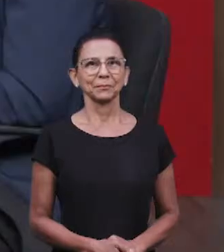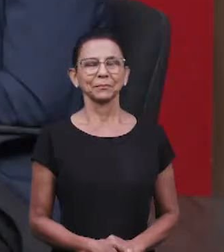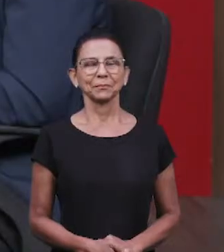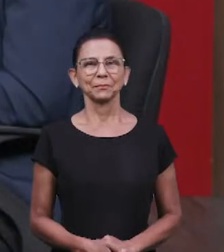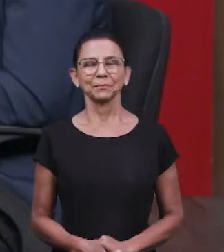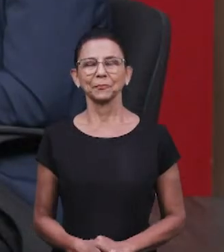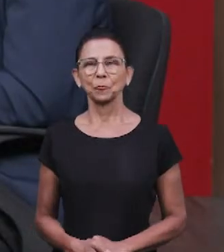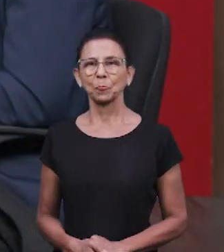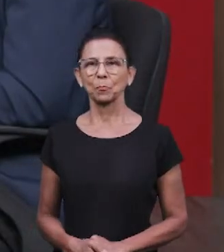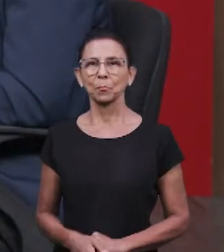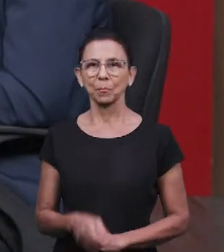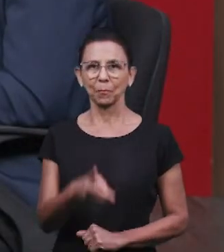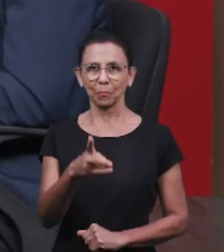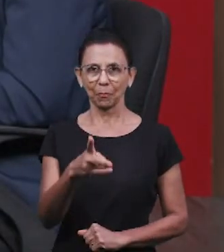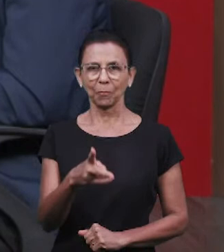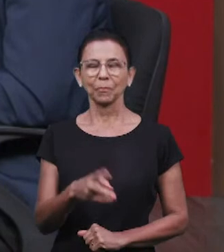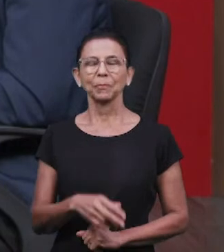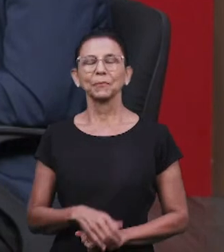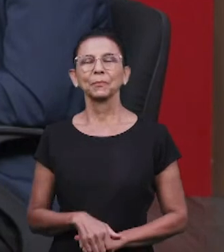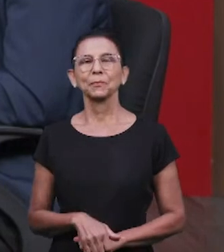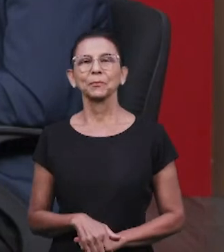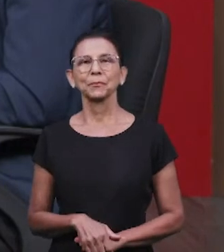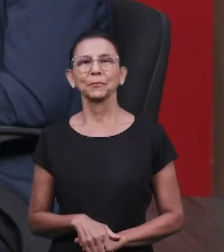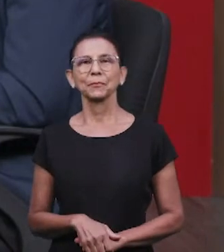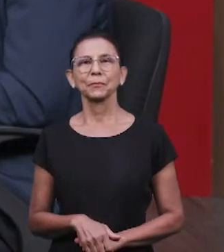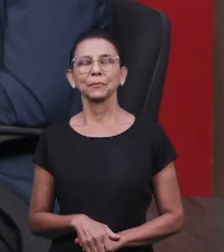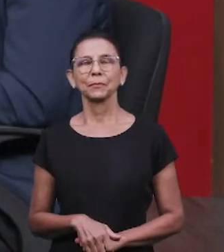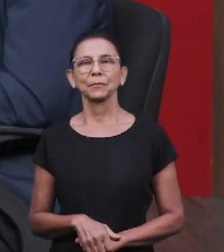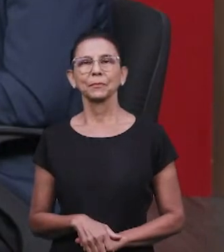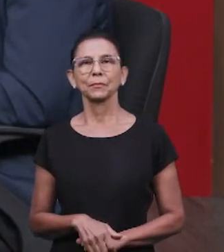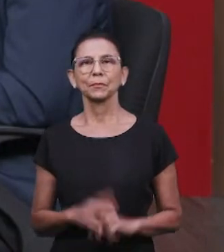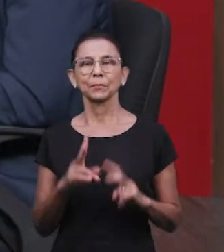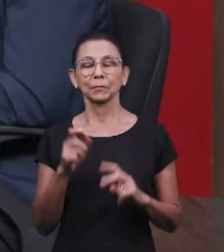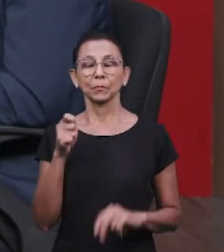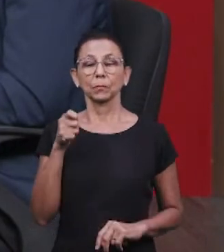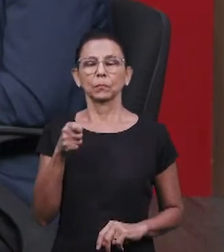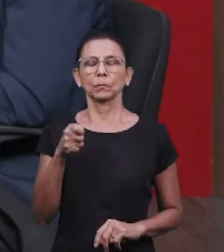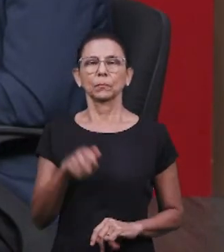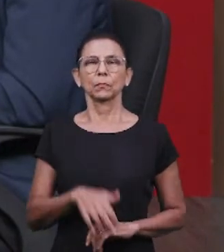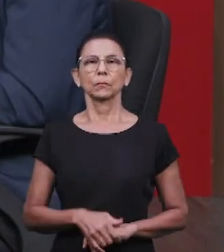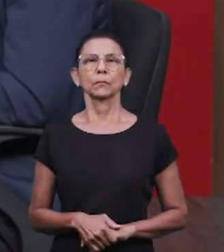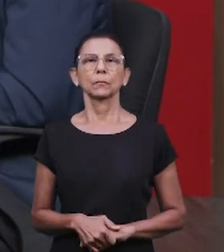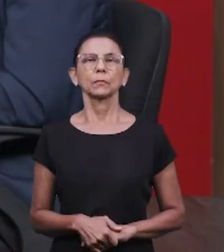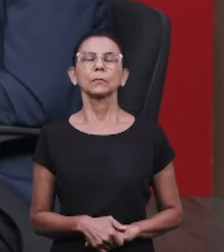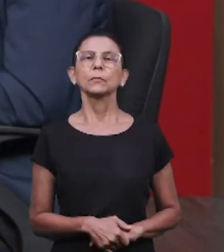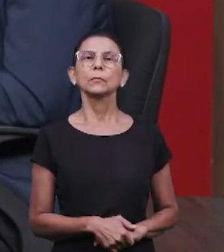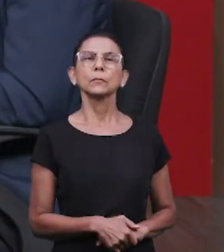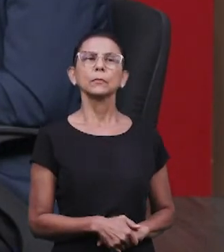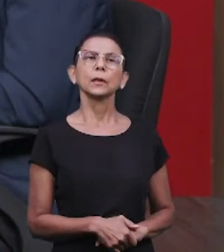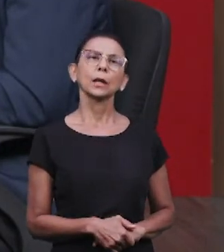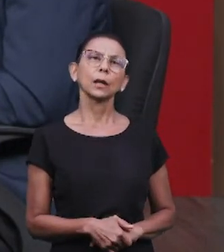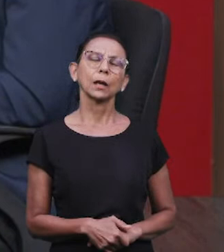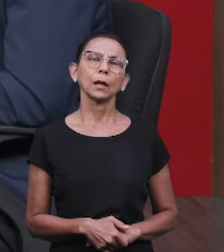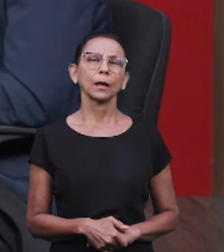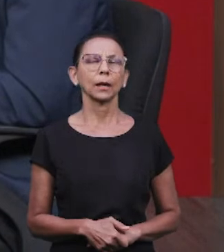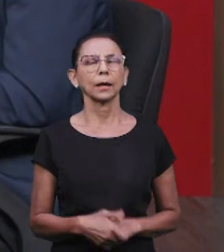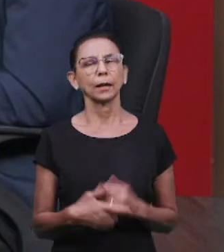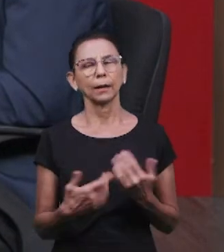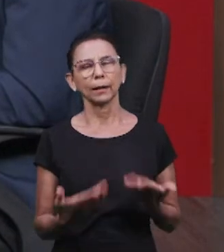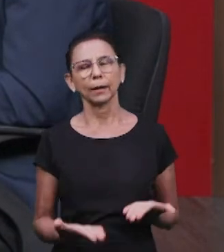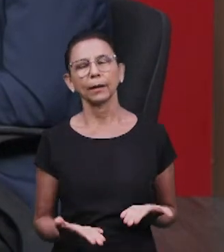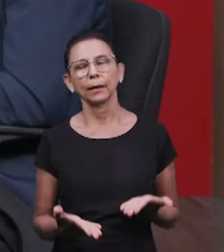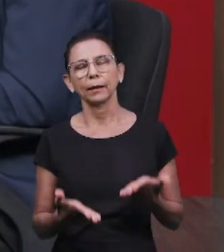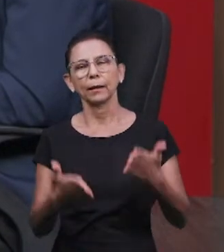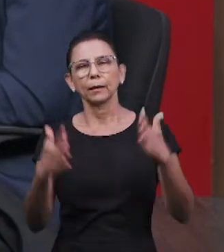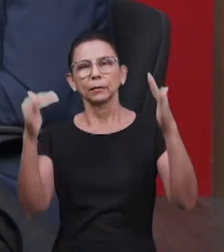próximo passo dentro desse aspecto da autoridade, que uma coisa é a autoridade, é não respeitar a autoridade